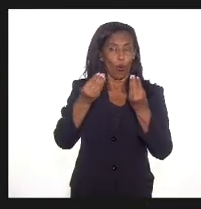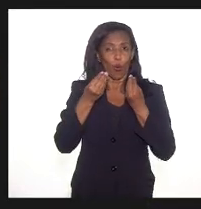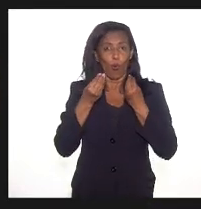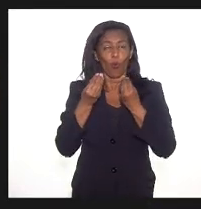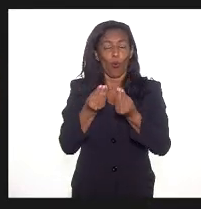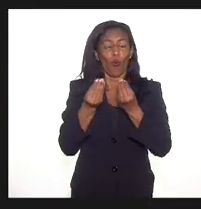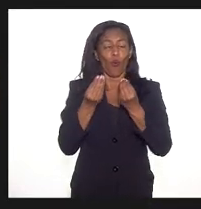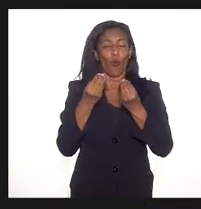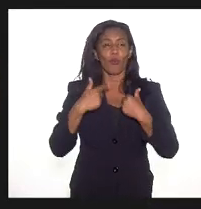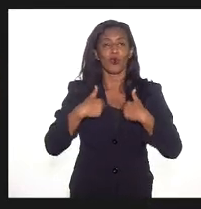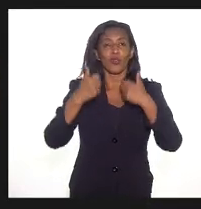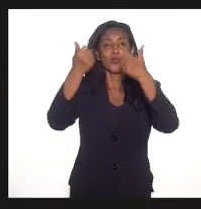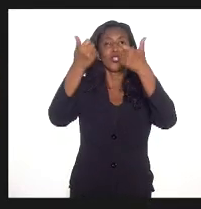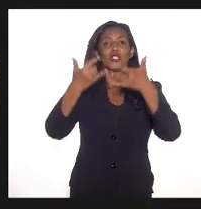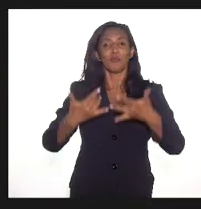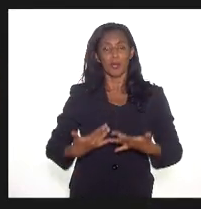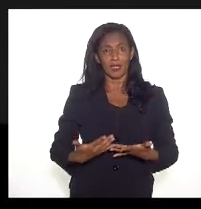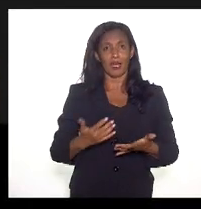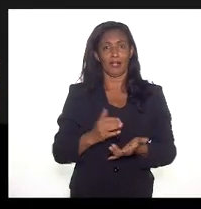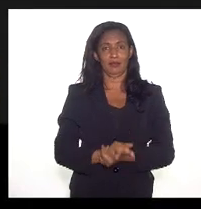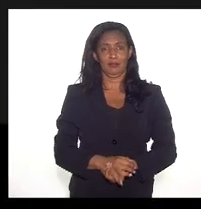explica, Mônica?